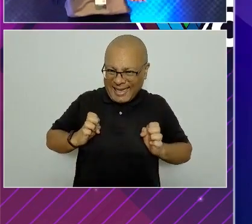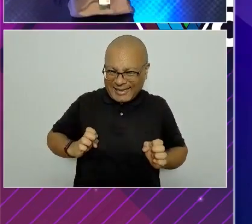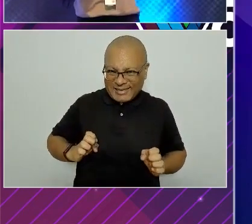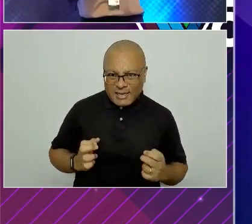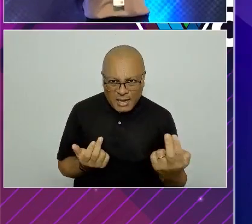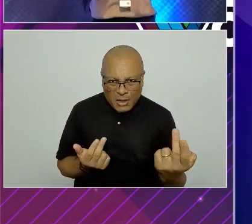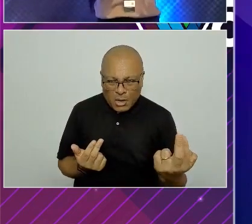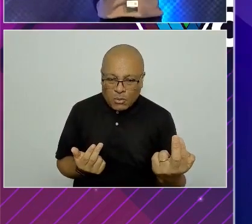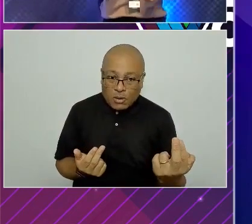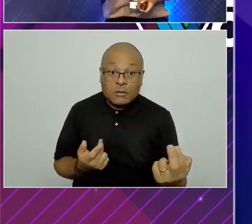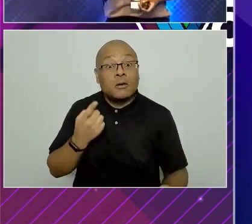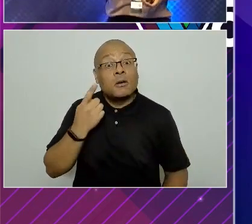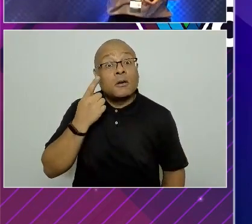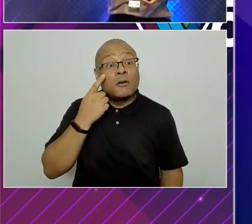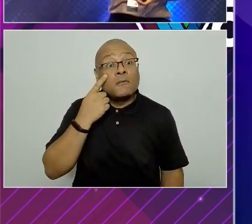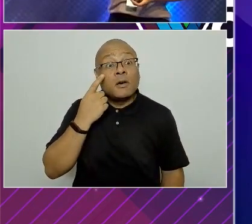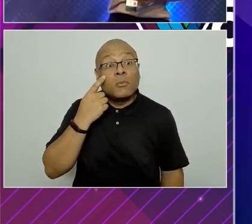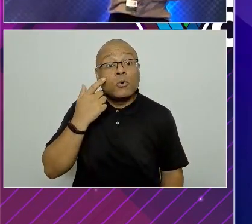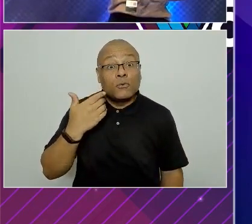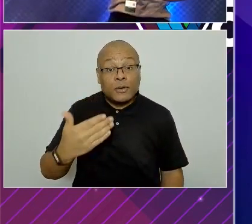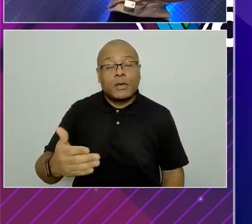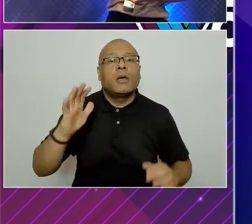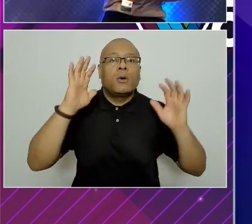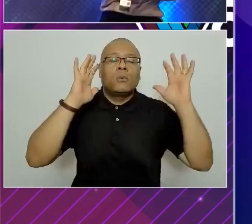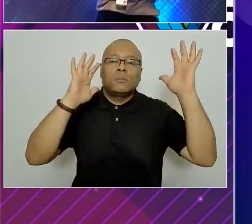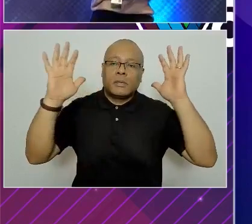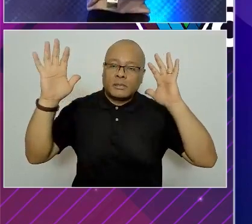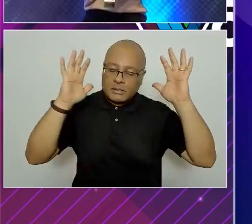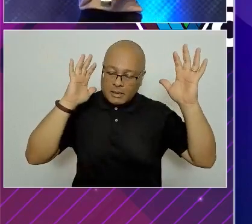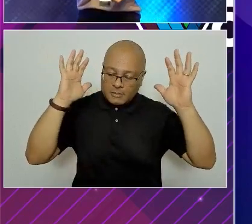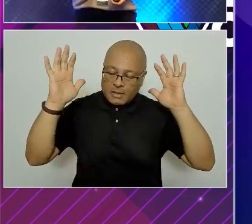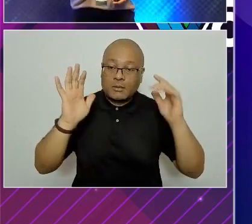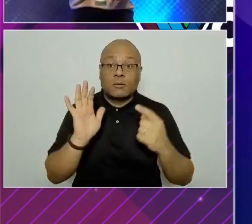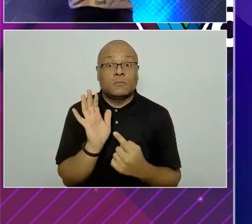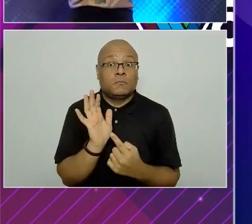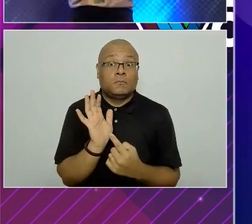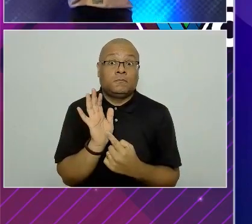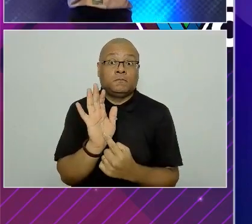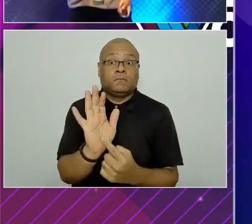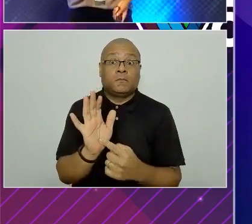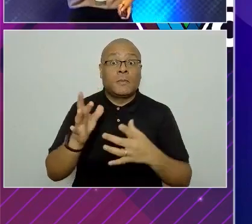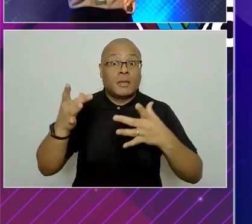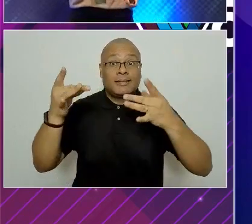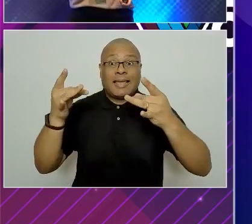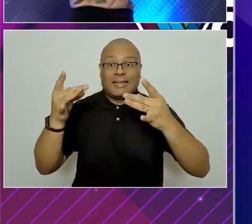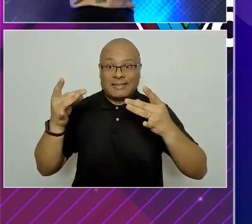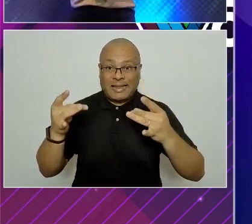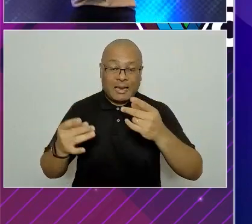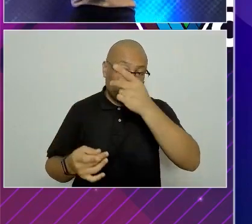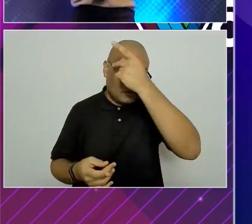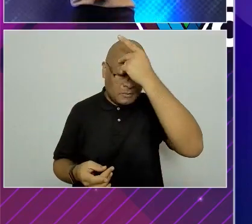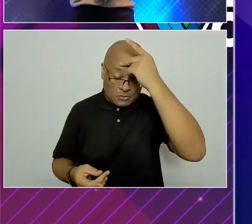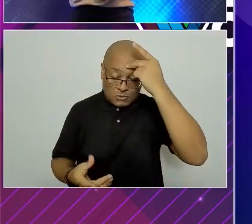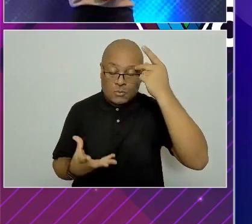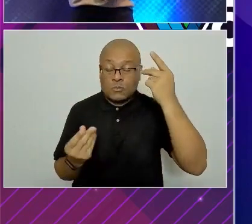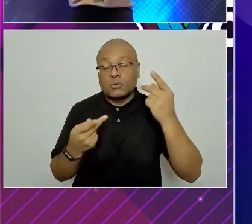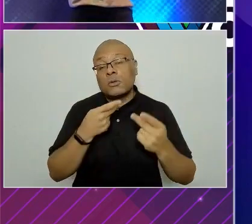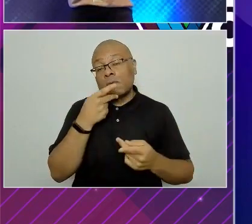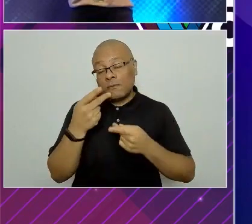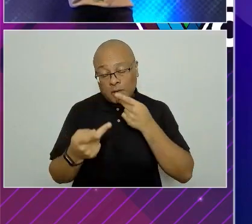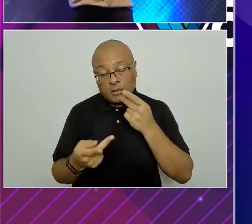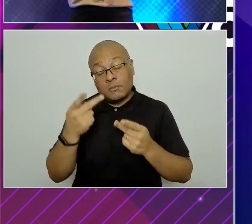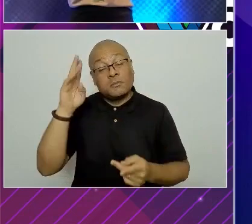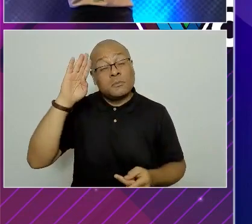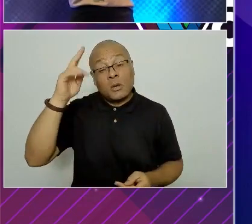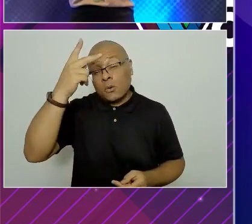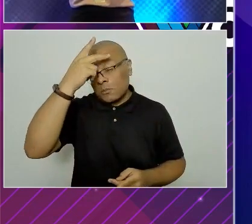Bom, vamos ver. Né? É mais uma reflexão, só estou trazendo algumas questões muito pertinentes que muita gente está trazendo, principalmente pessoas ali